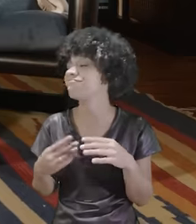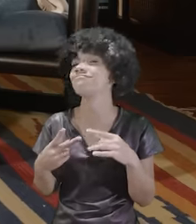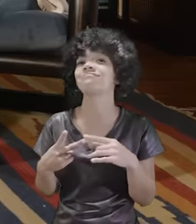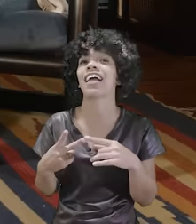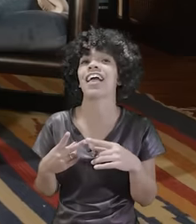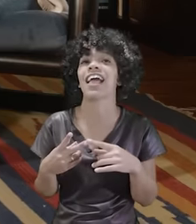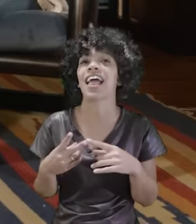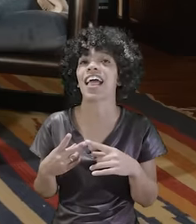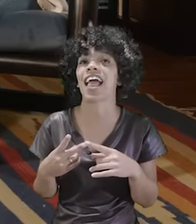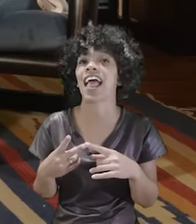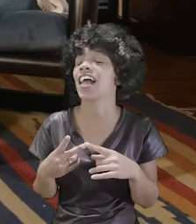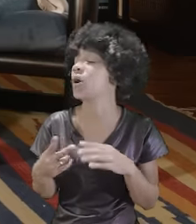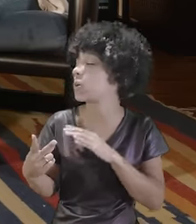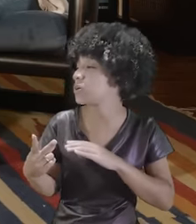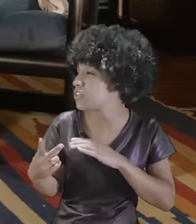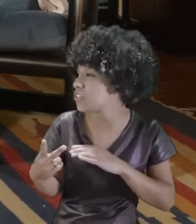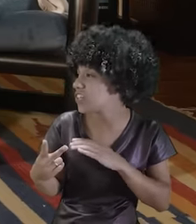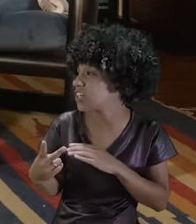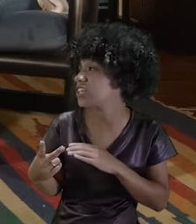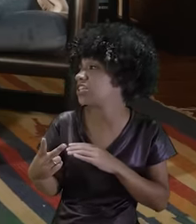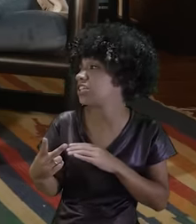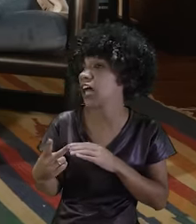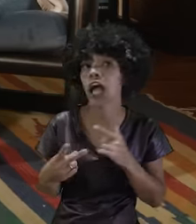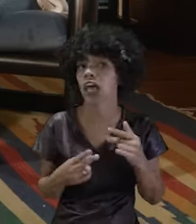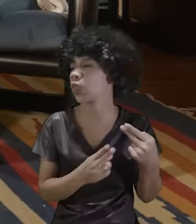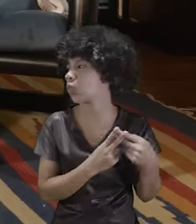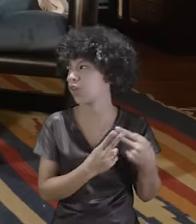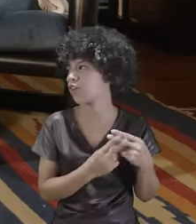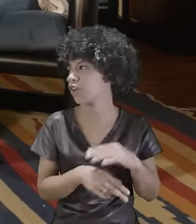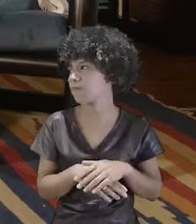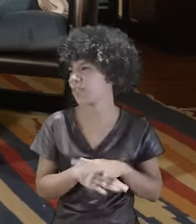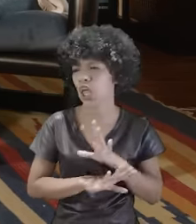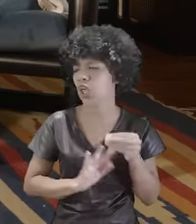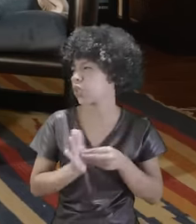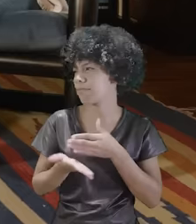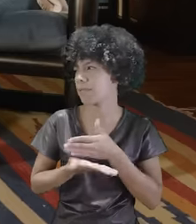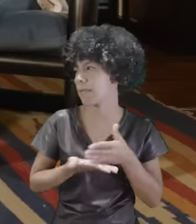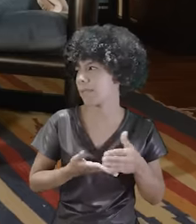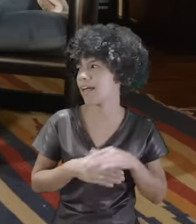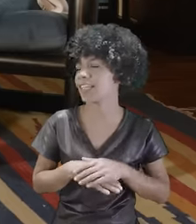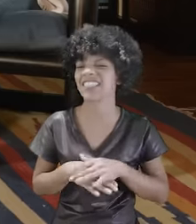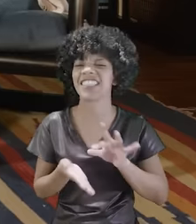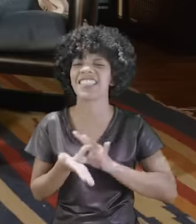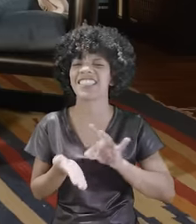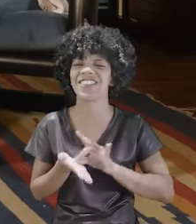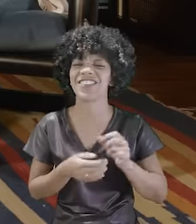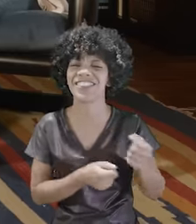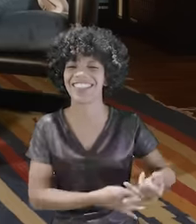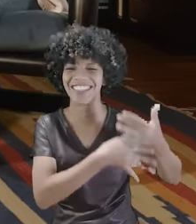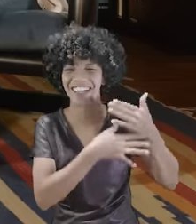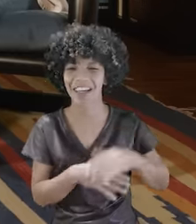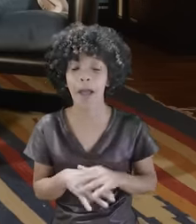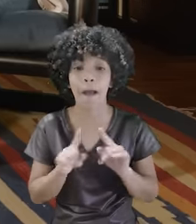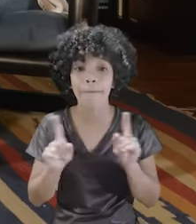uma corinthiana é sem passagem pela polícia e todos os clichês que tá irritando uma galera nos comentários